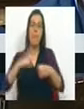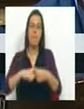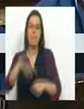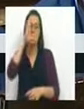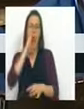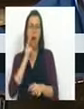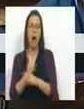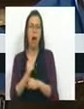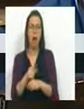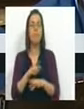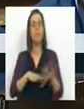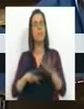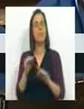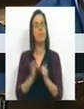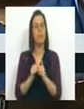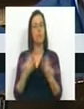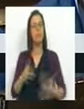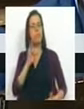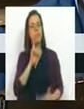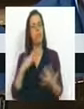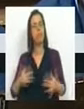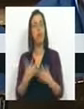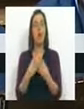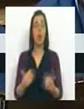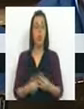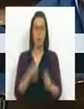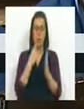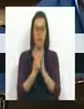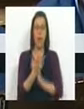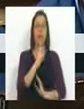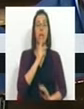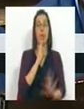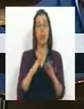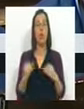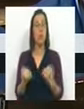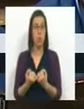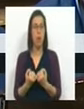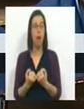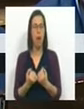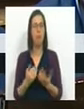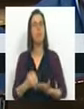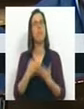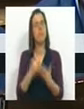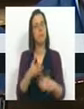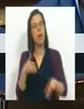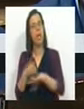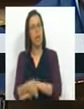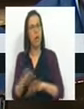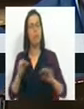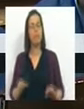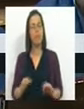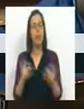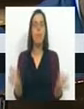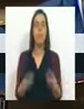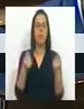do Estado. Elas desempenham um papel preponderante na resolução de um conjunto de respostas sociais, contribuindo diretamente